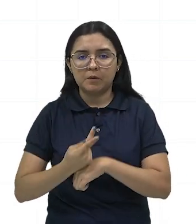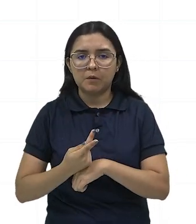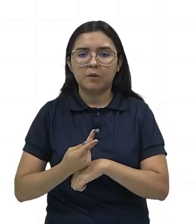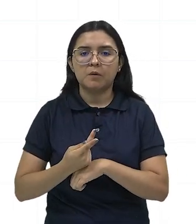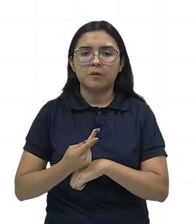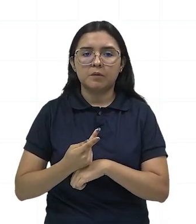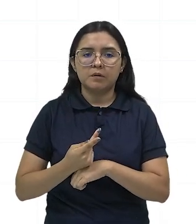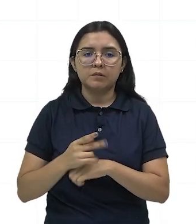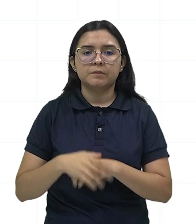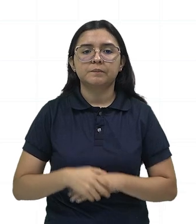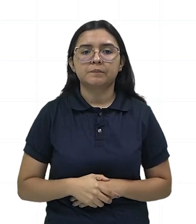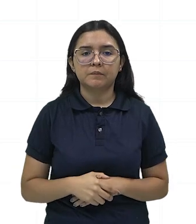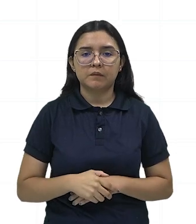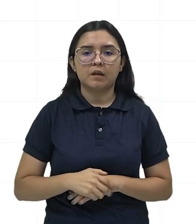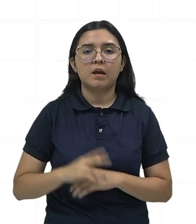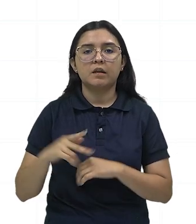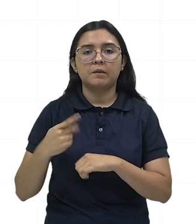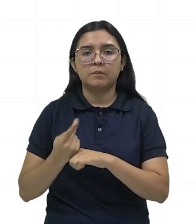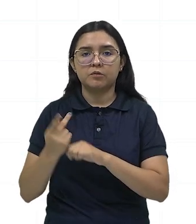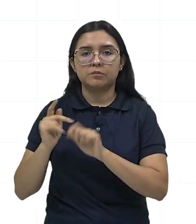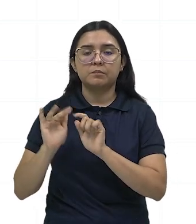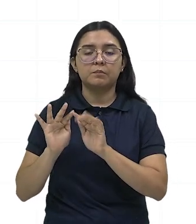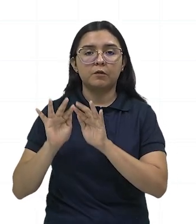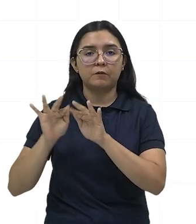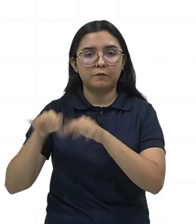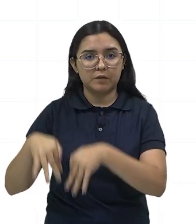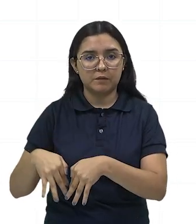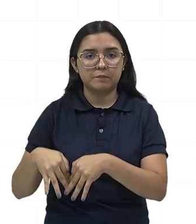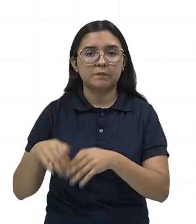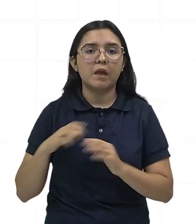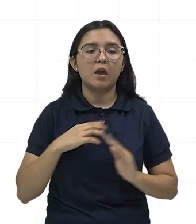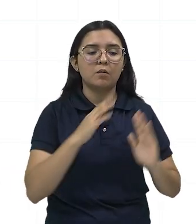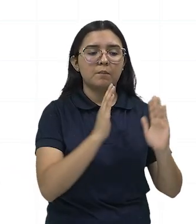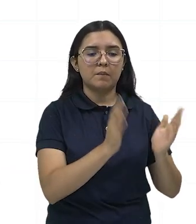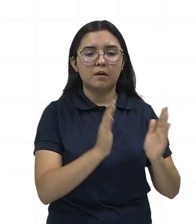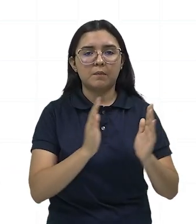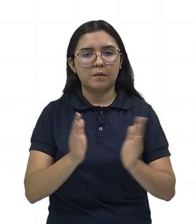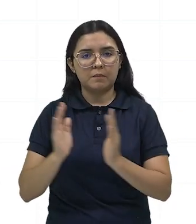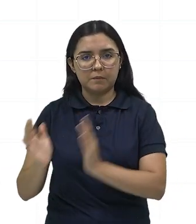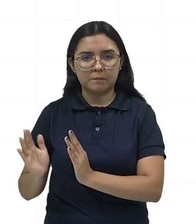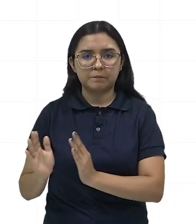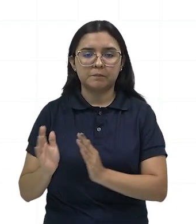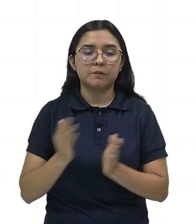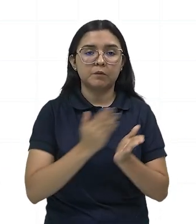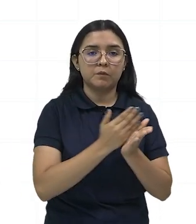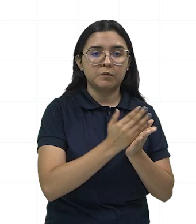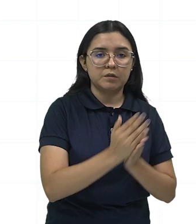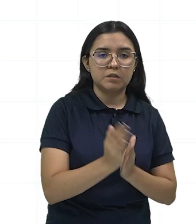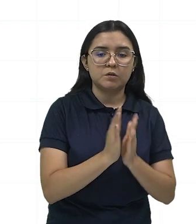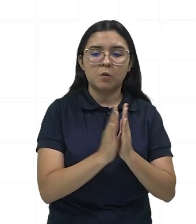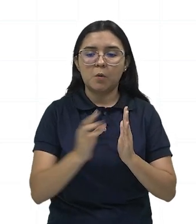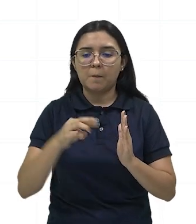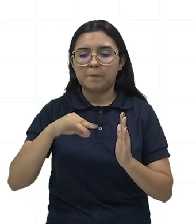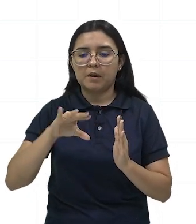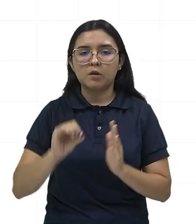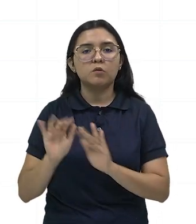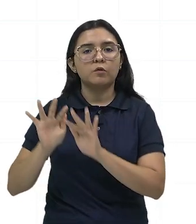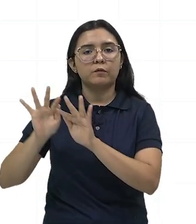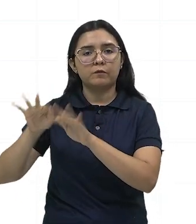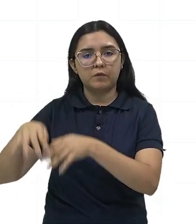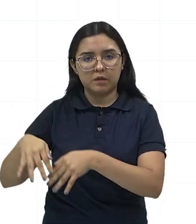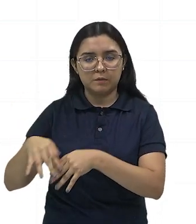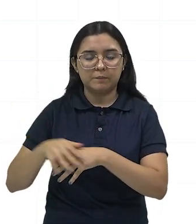posteriormente, enquanto isso, por fim. Se tornou uma sequência lógica, né? Início, meio e fim. Por fim,